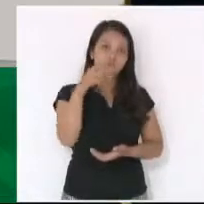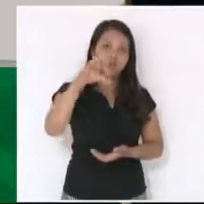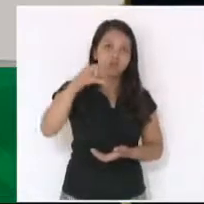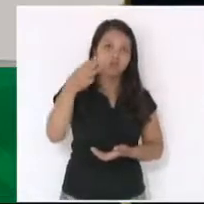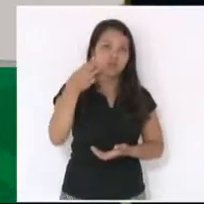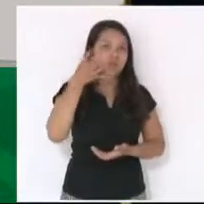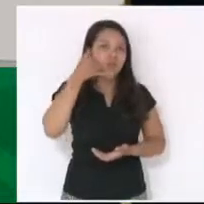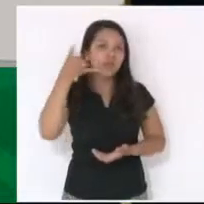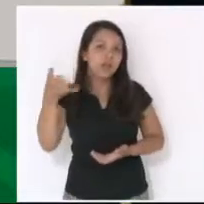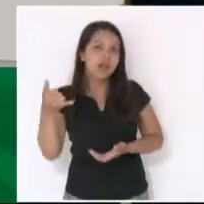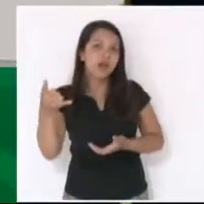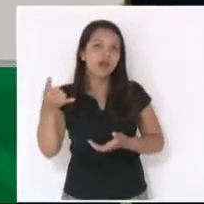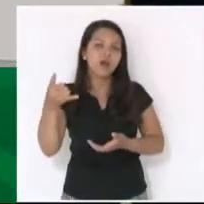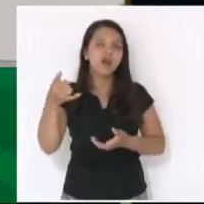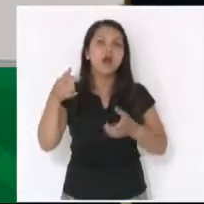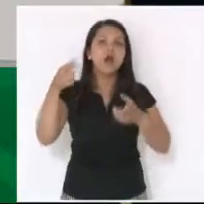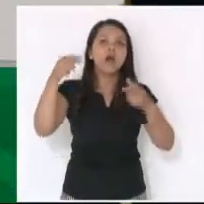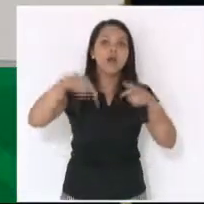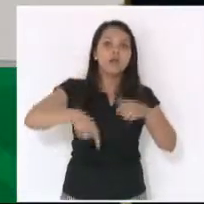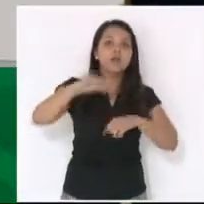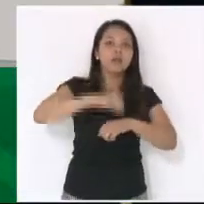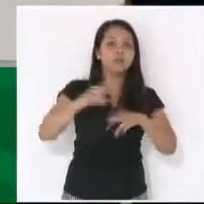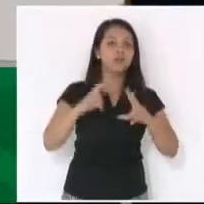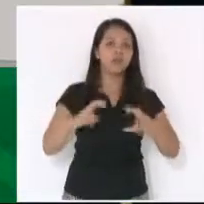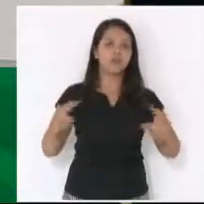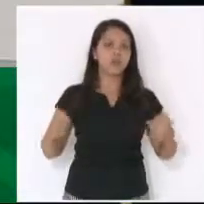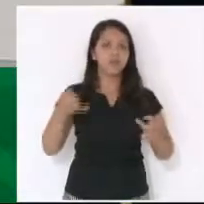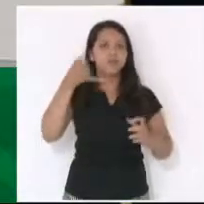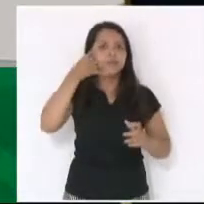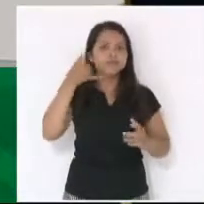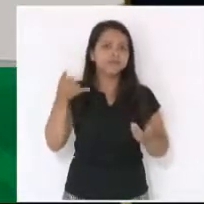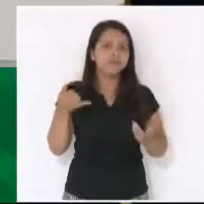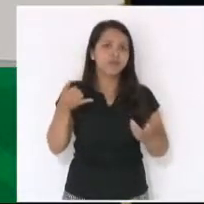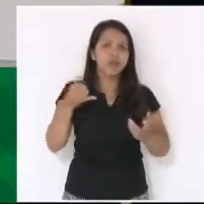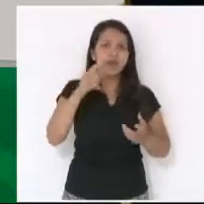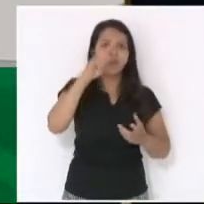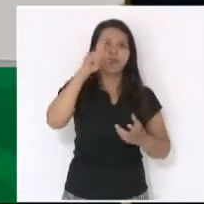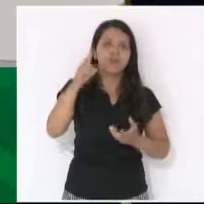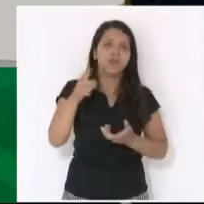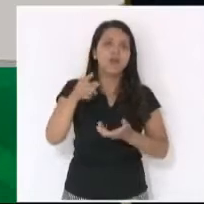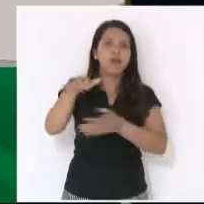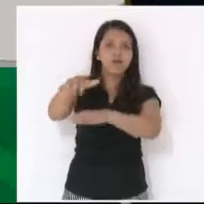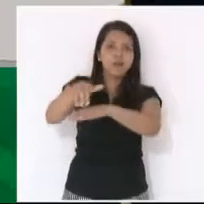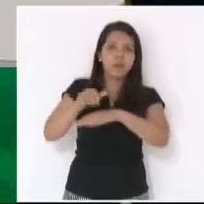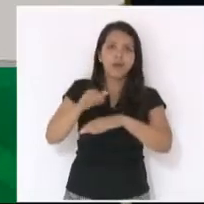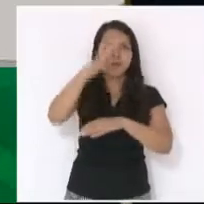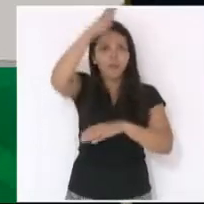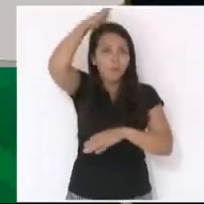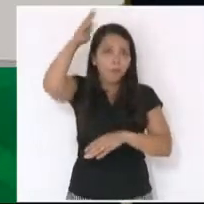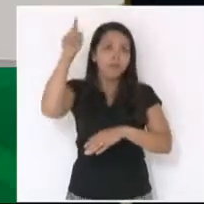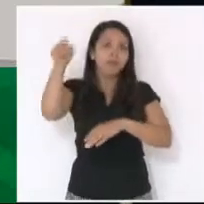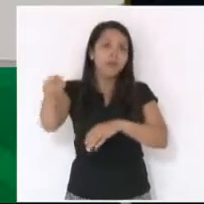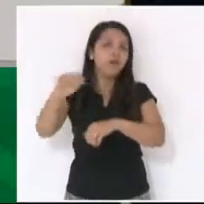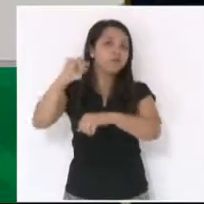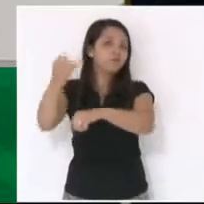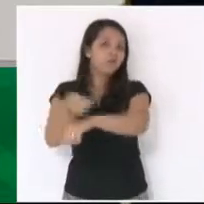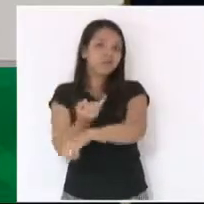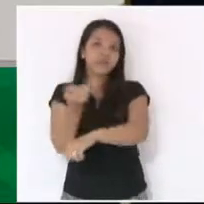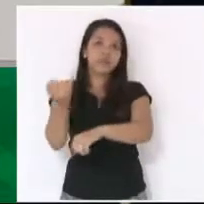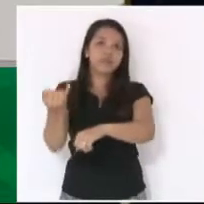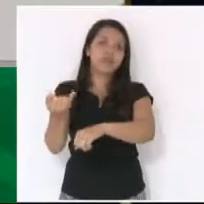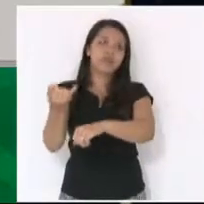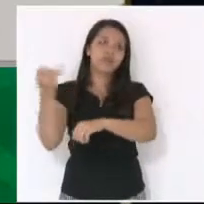ocorrência cair aqui na capital e daí a capital vai acionar o bombeiro de Joinville